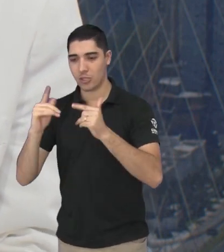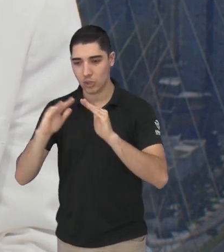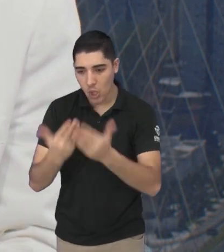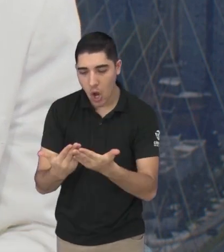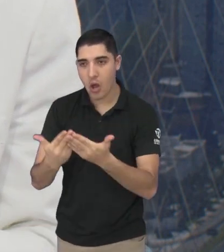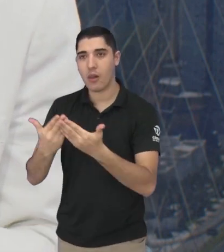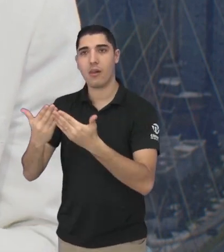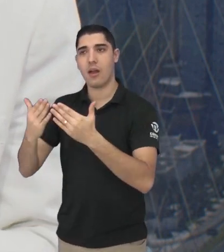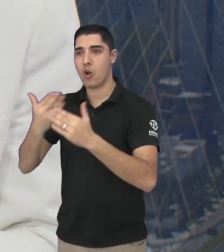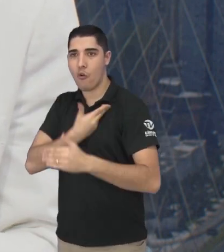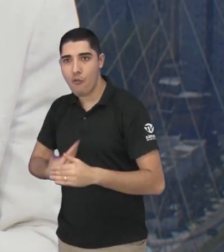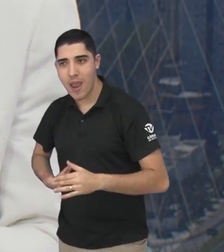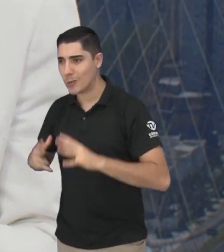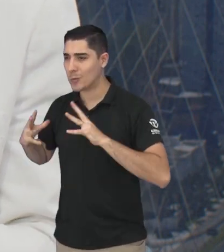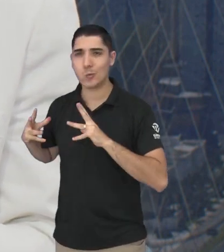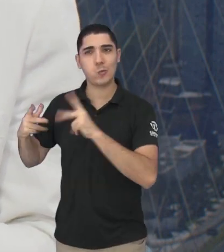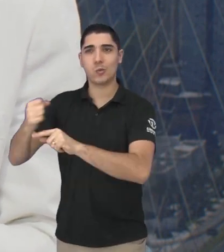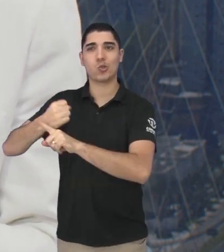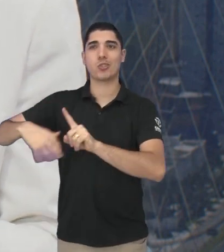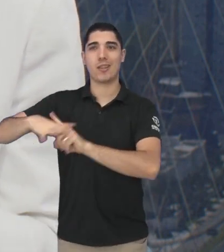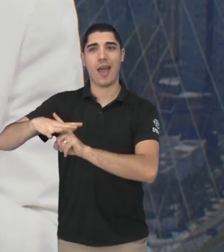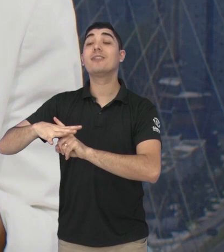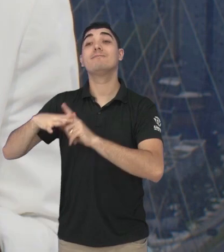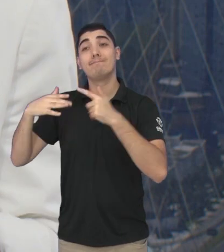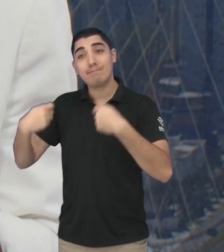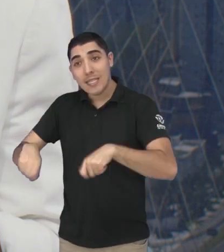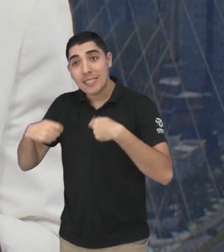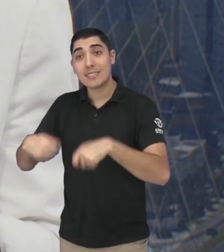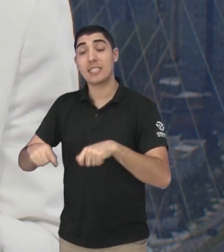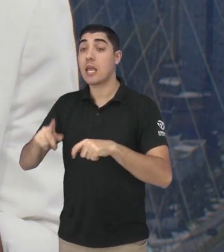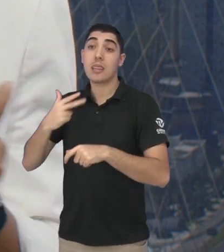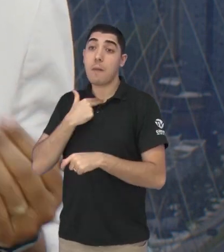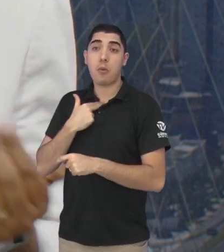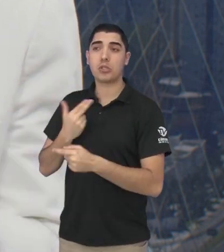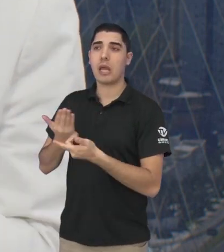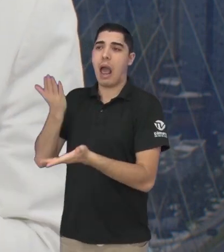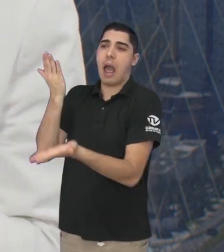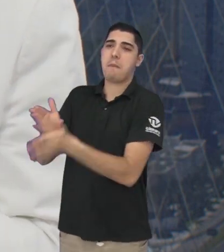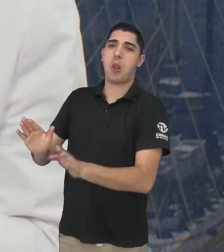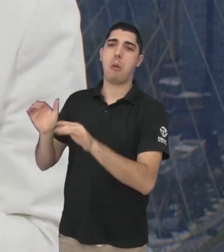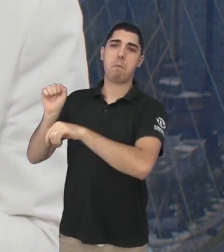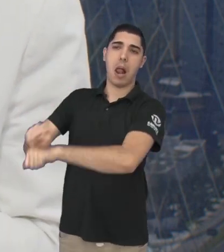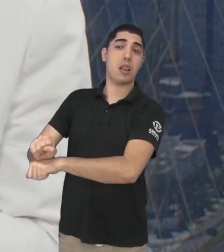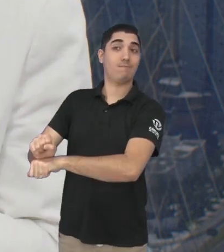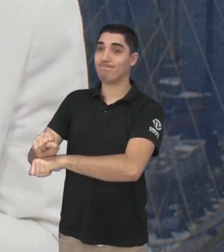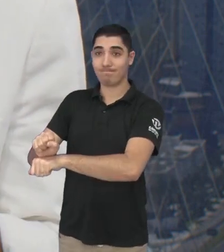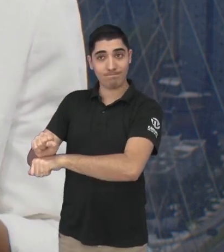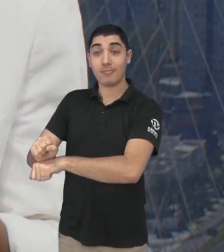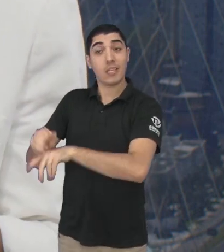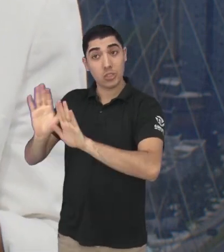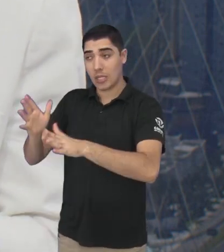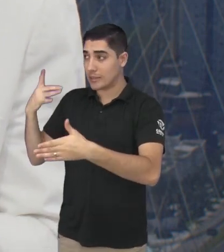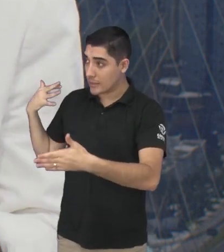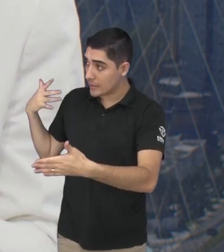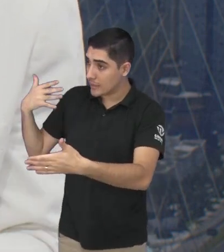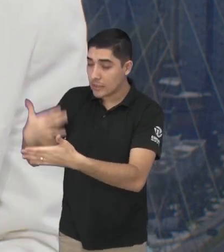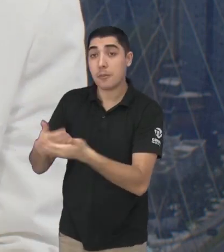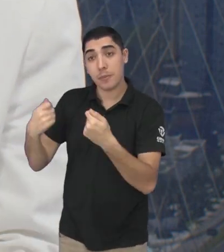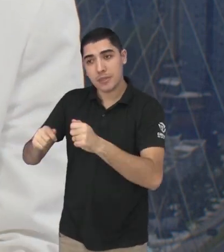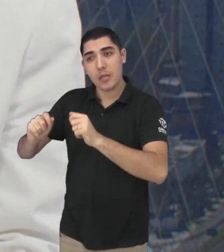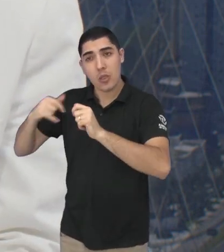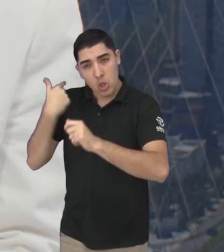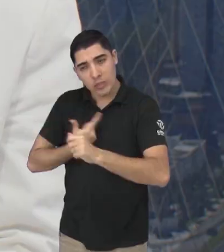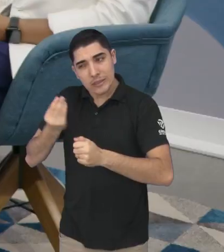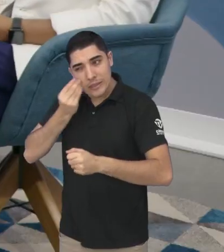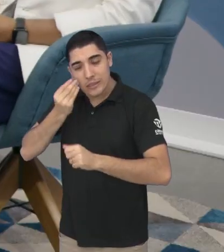seja um problema que a gente consiga não acabar, porque isso é algo que já vem há décadas, né? Mas, no mínimo,